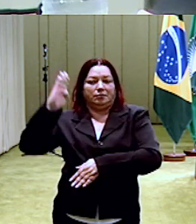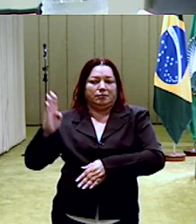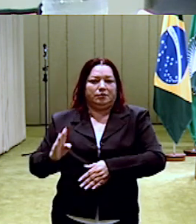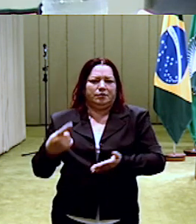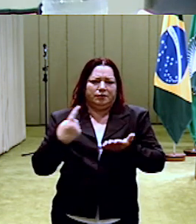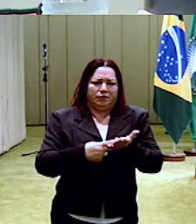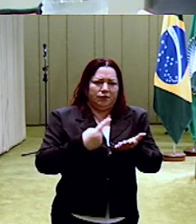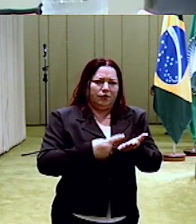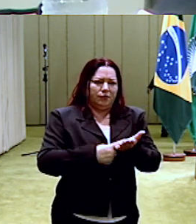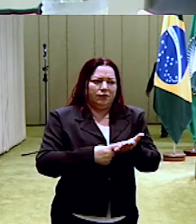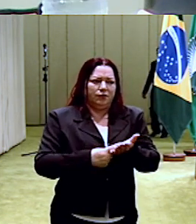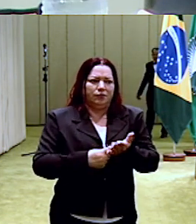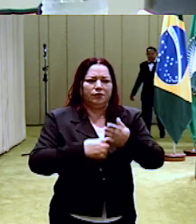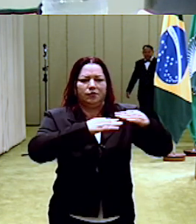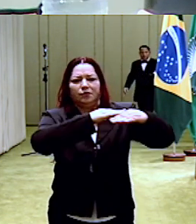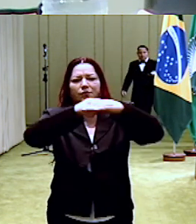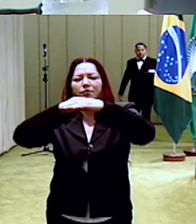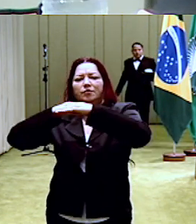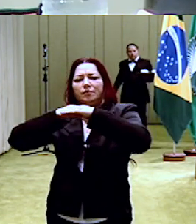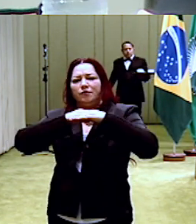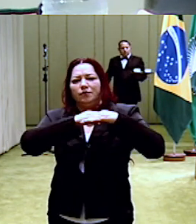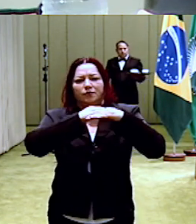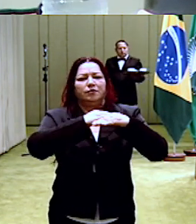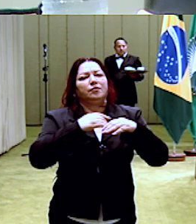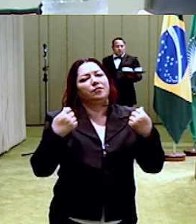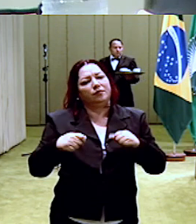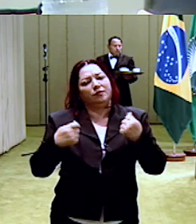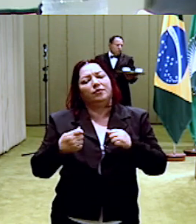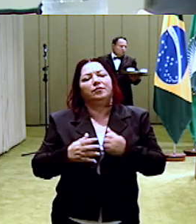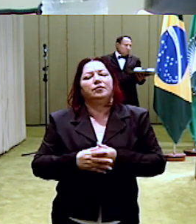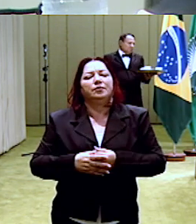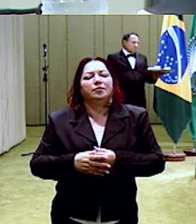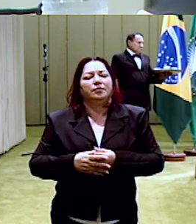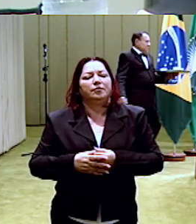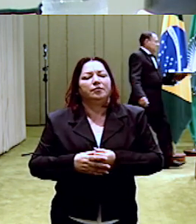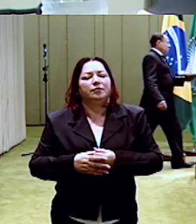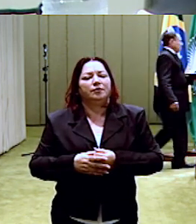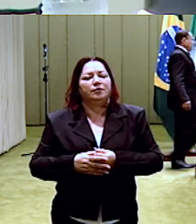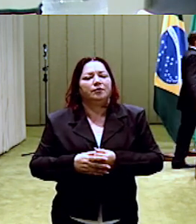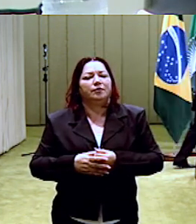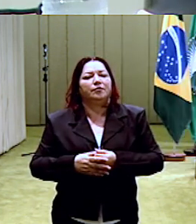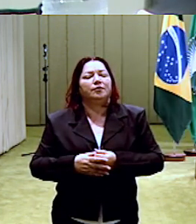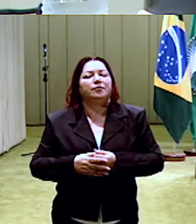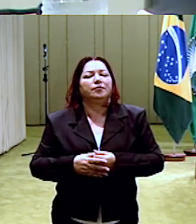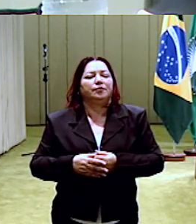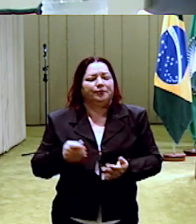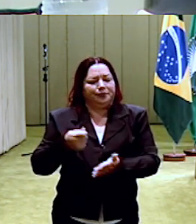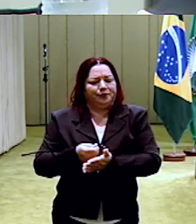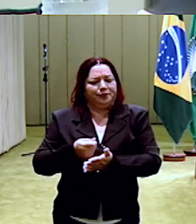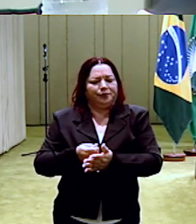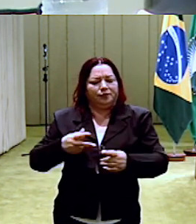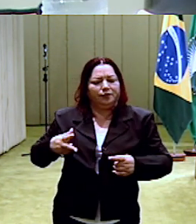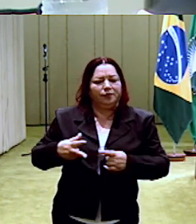sentido de se comprometerem com padrões de devida diligência, sob pena de se sujeitarem a severas